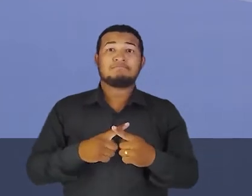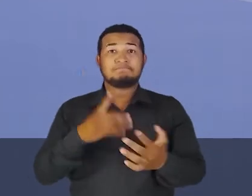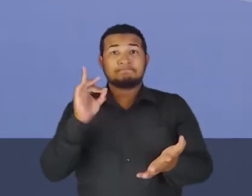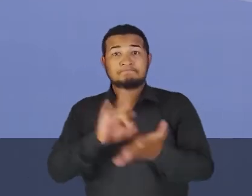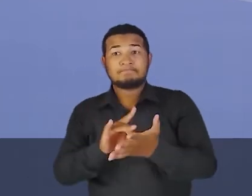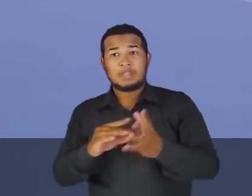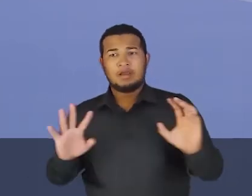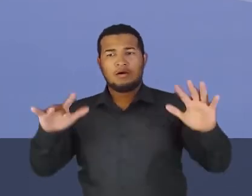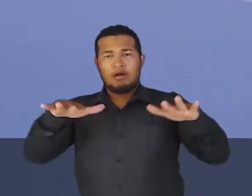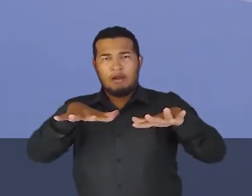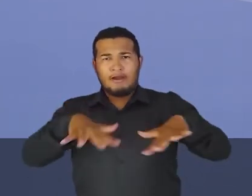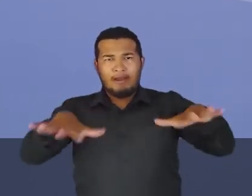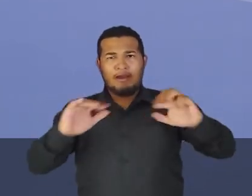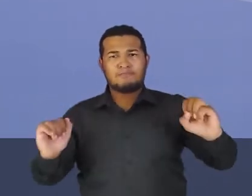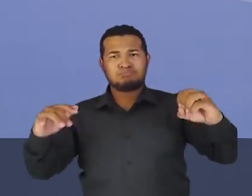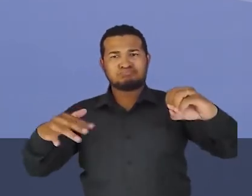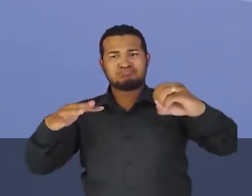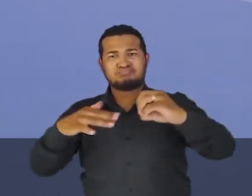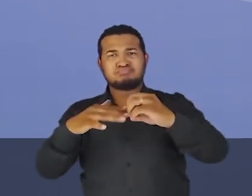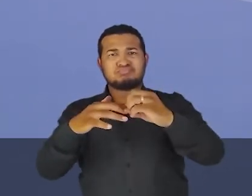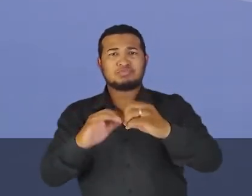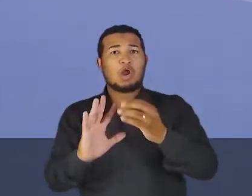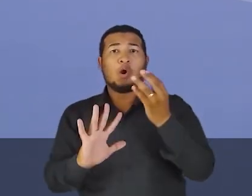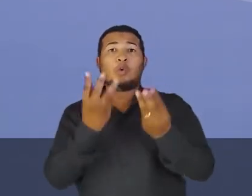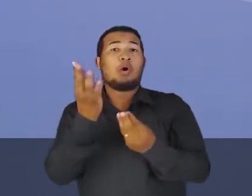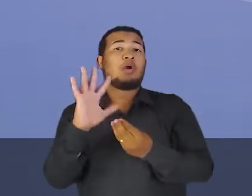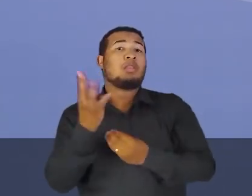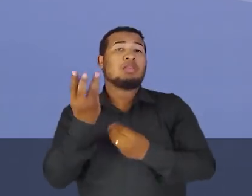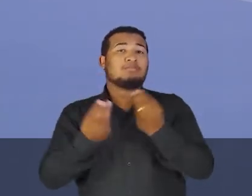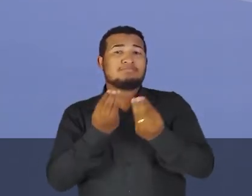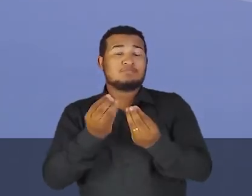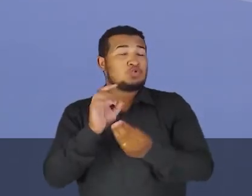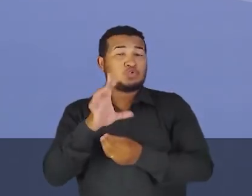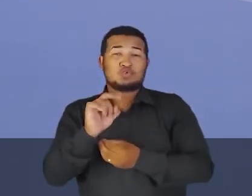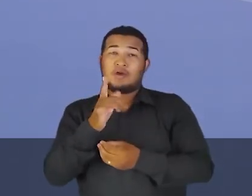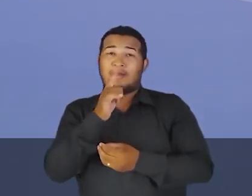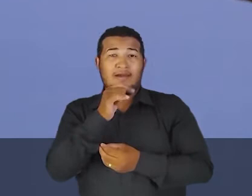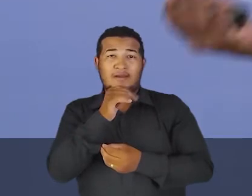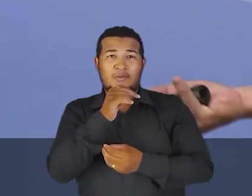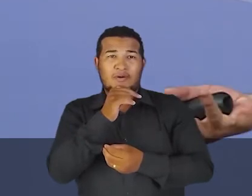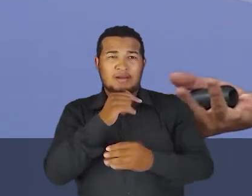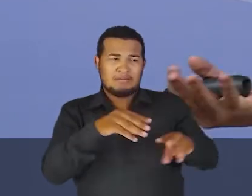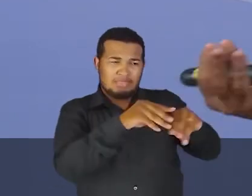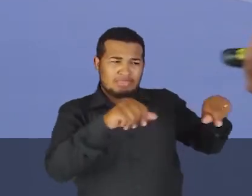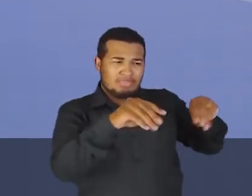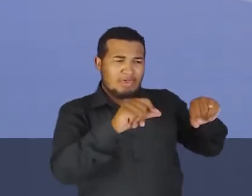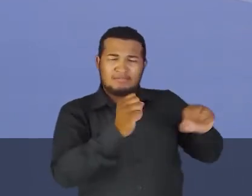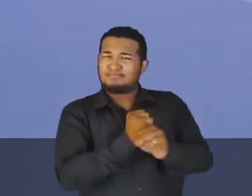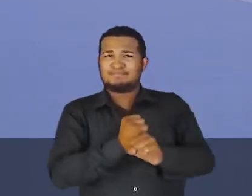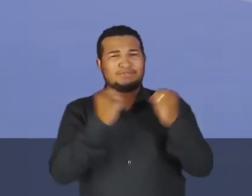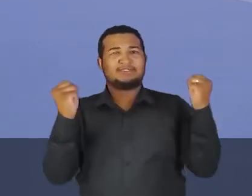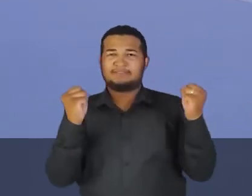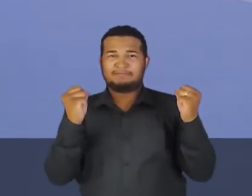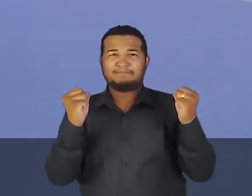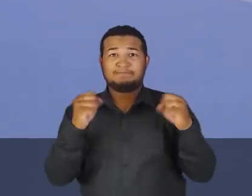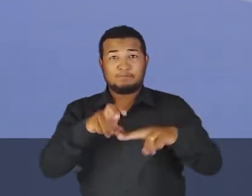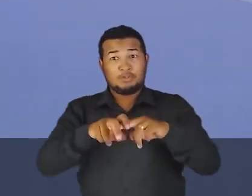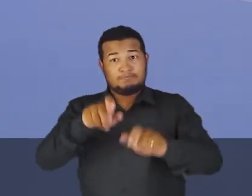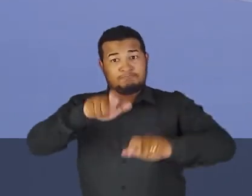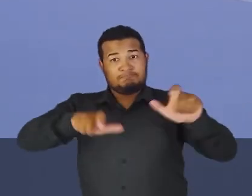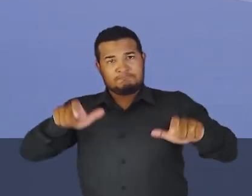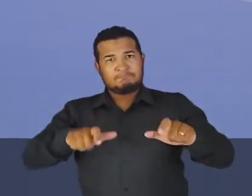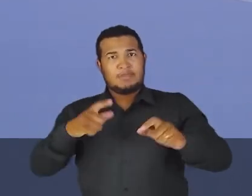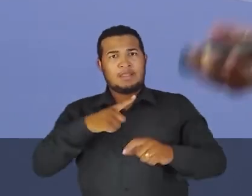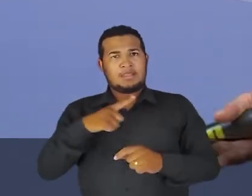fecundação externa, ela só pode acontecer na água. Isso seria impossível acontecer no ecossistema terrestre. Os indivíduos liberarem